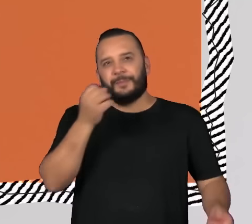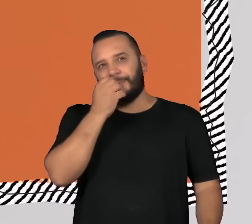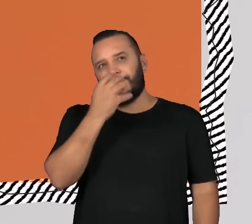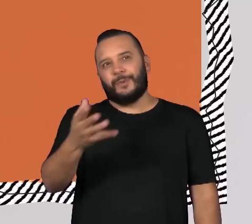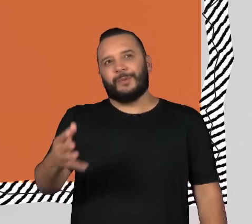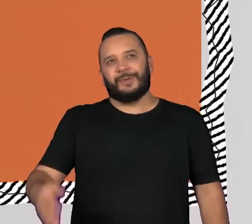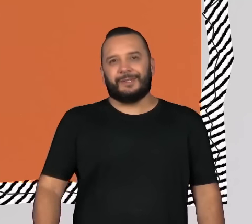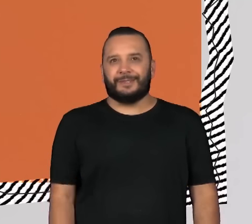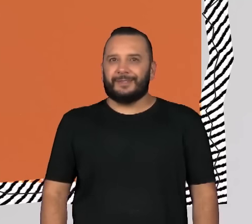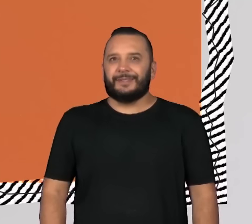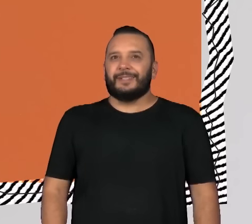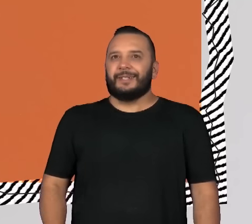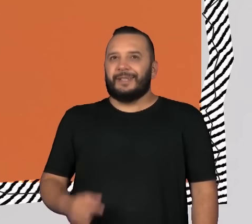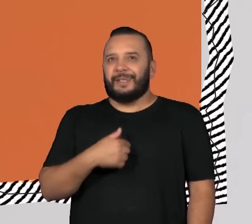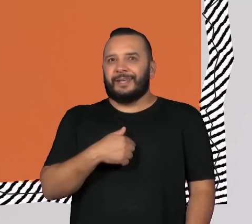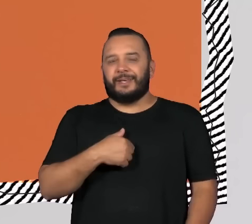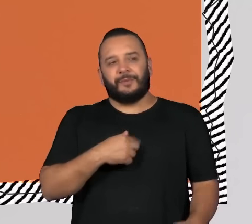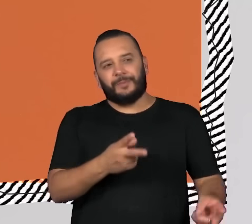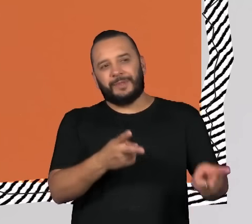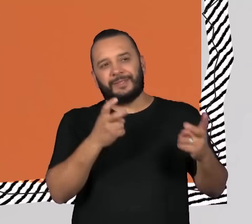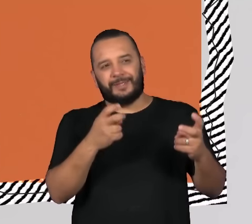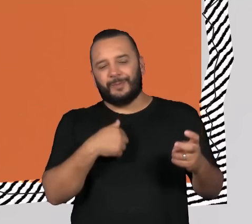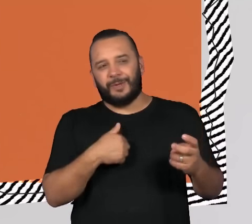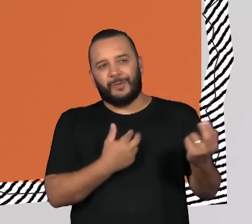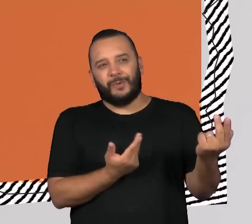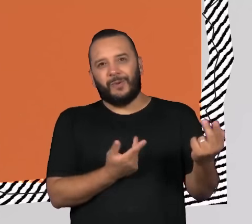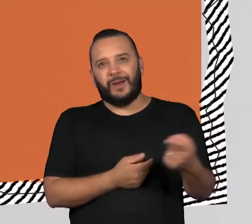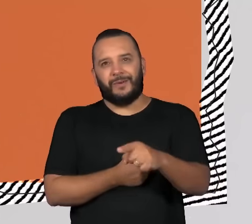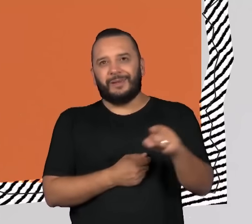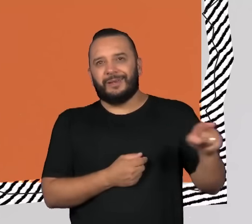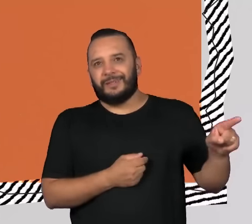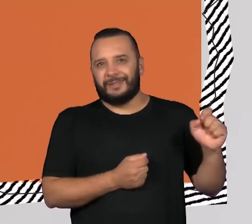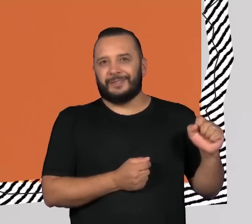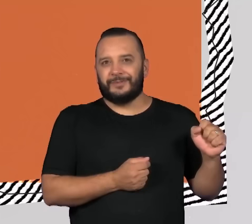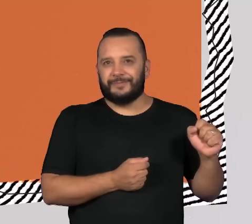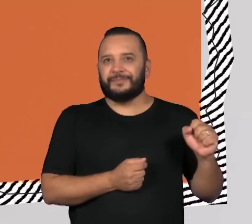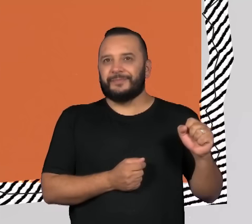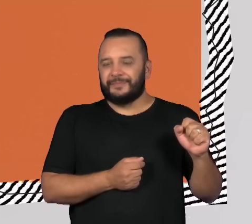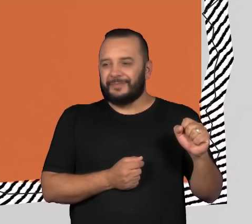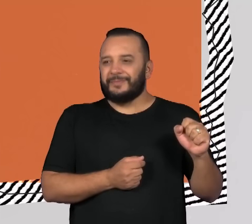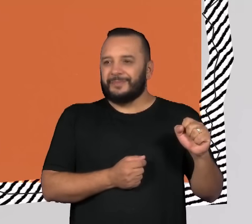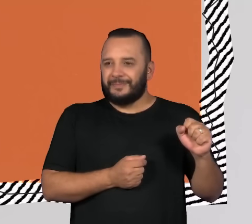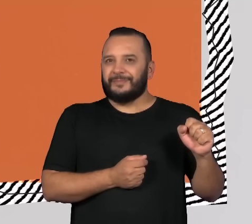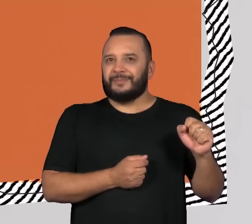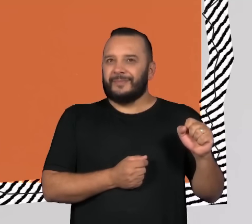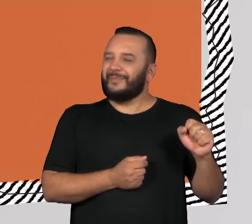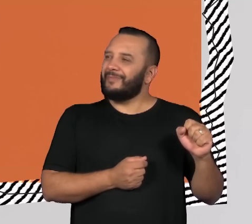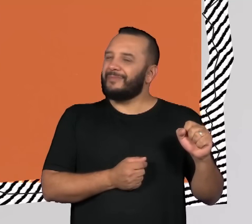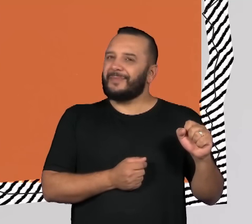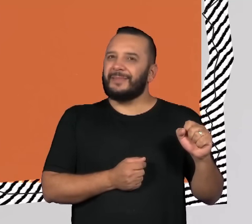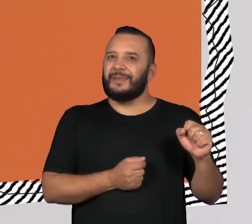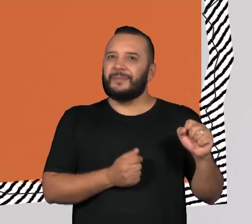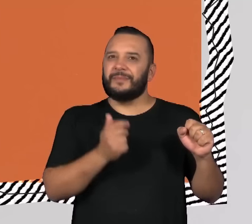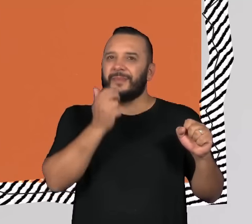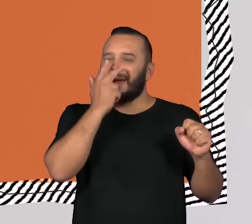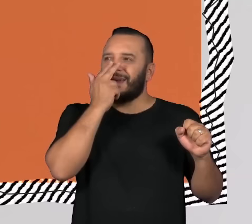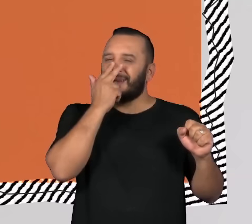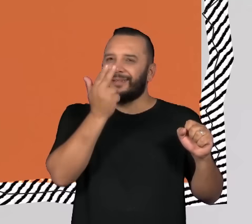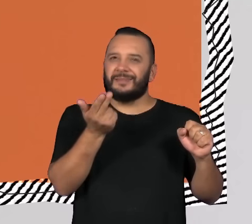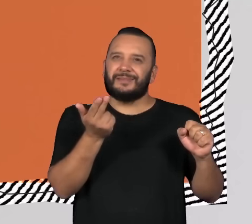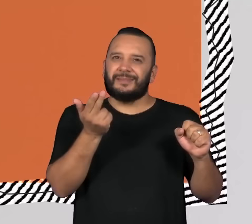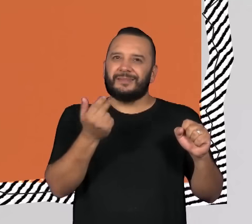Eu me vejo muito neles também, né? E Assim, como ser mais... Eu acho que